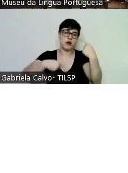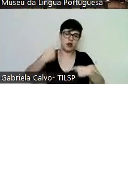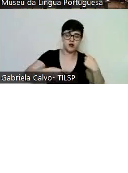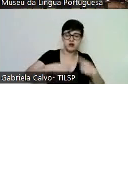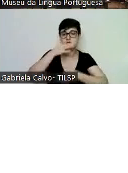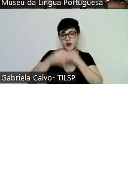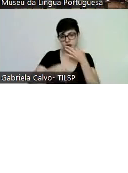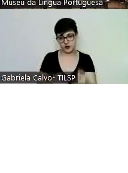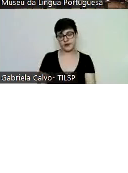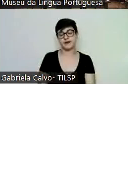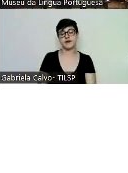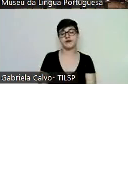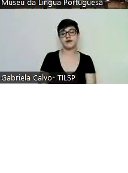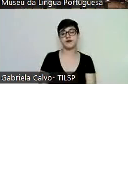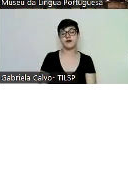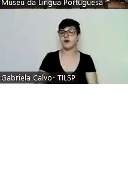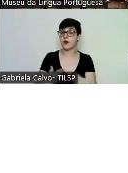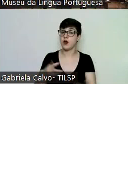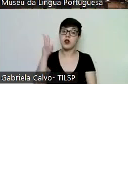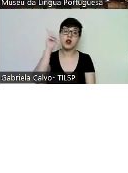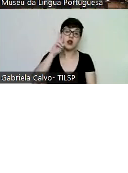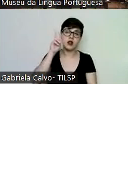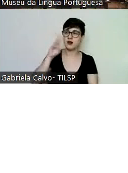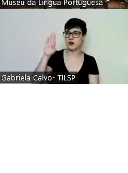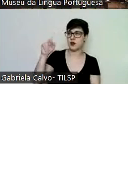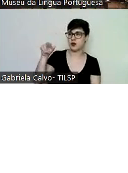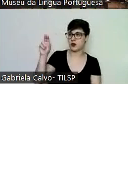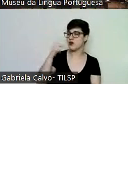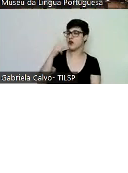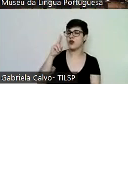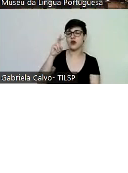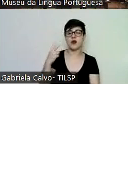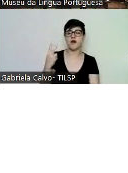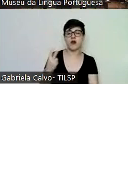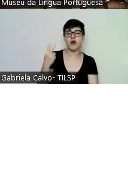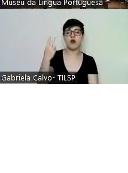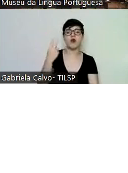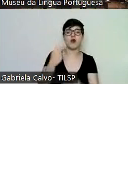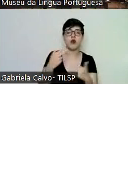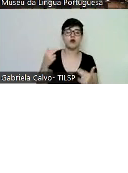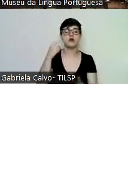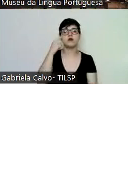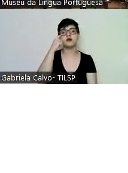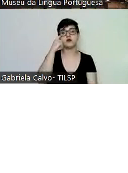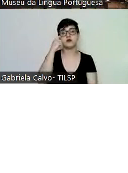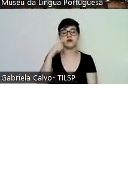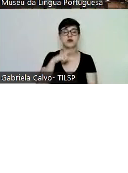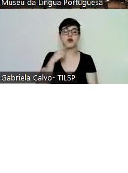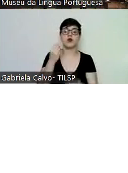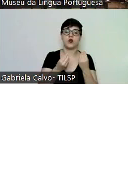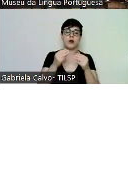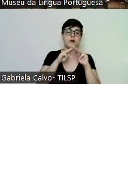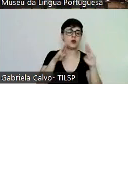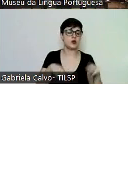dentro né lembrando um pouco que o Bruno tava falando a questão dos valores então além dos verbos né da cadeia operatório museológica